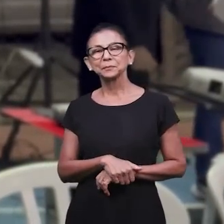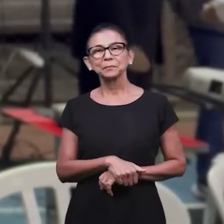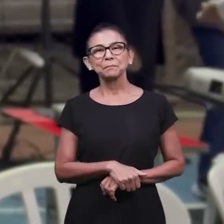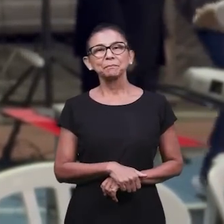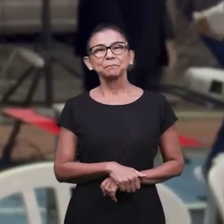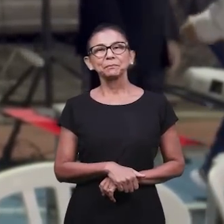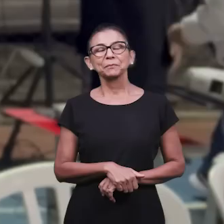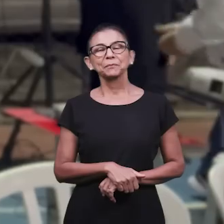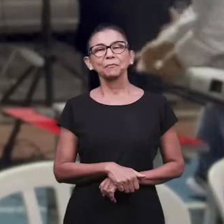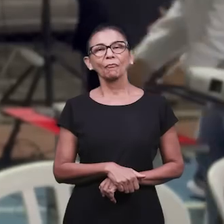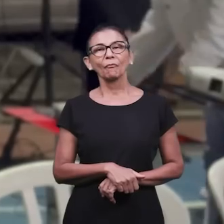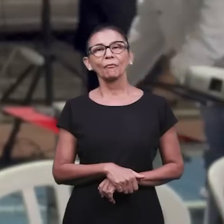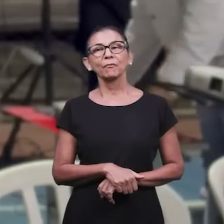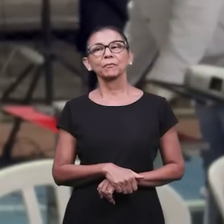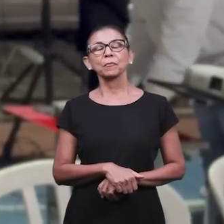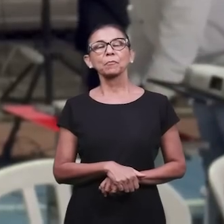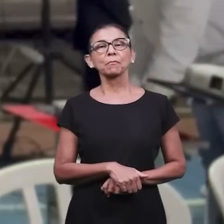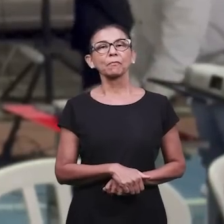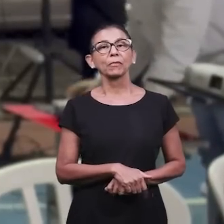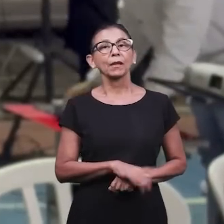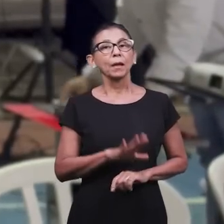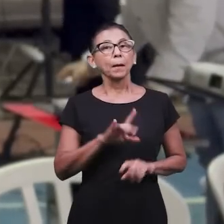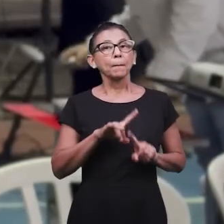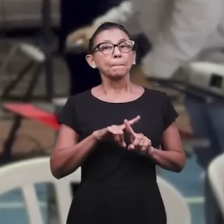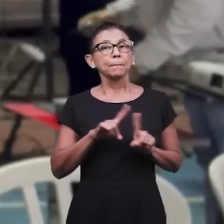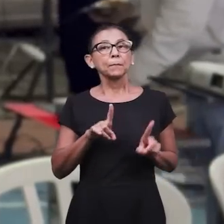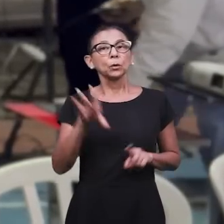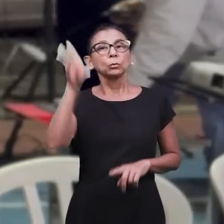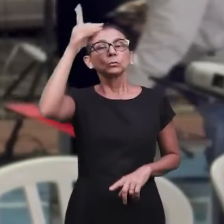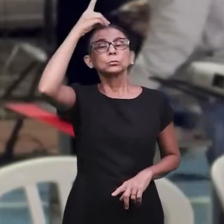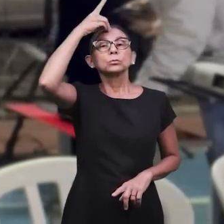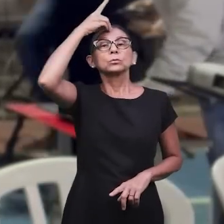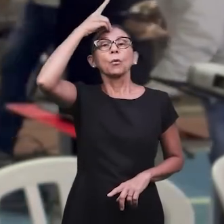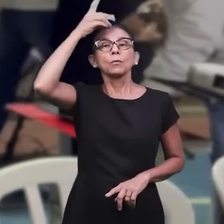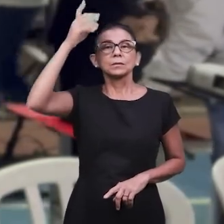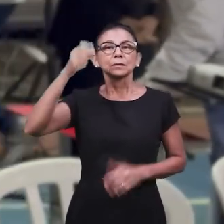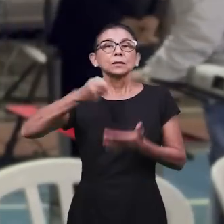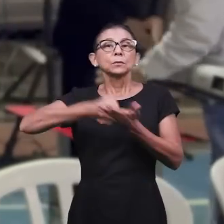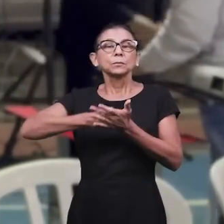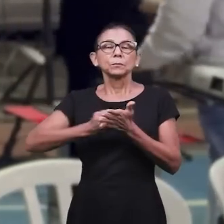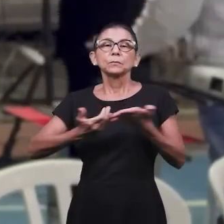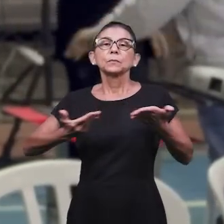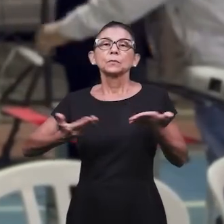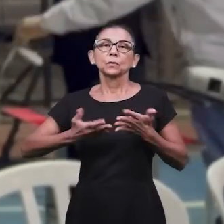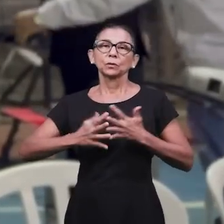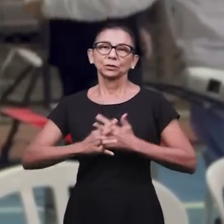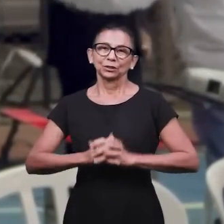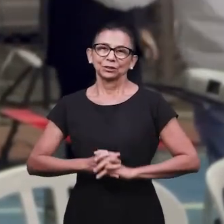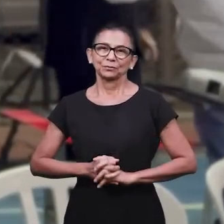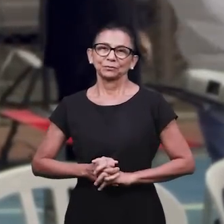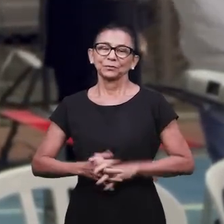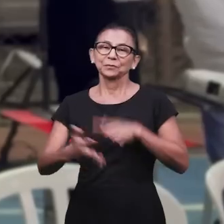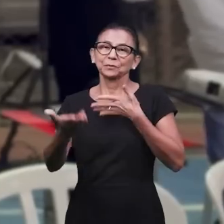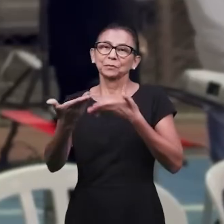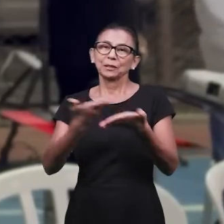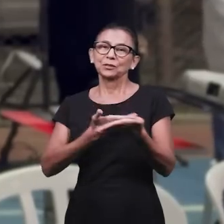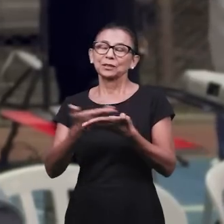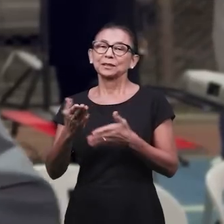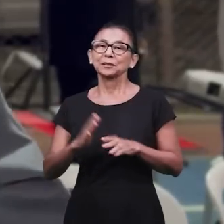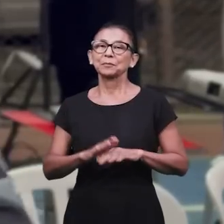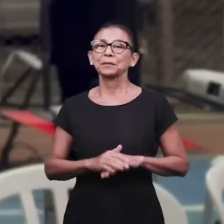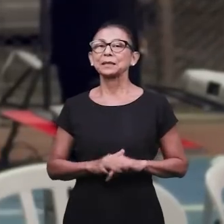queremos compartilhar dentro dos dons que se cumpriram conosco ao longo do dia de hoje. Queremos também compartilhar um em